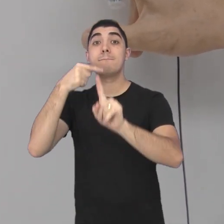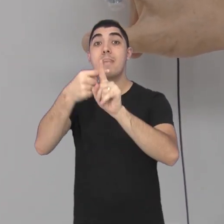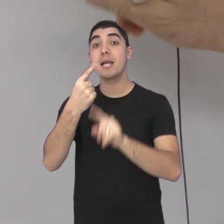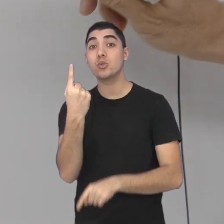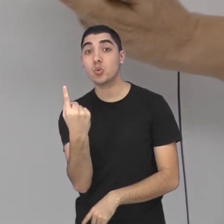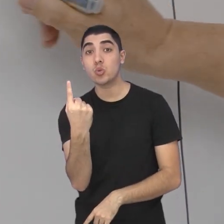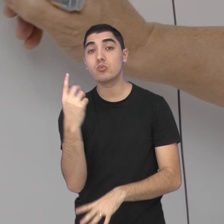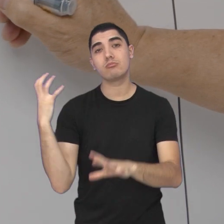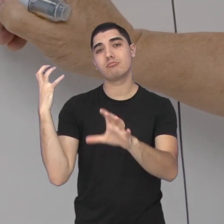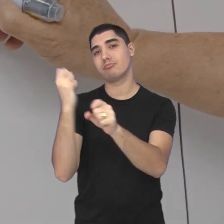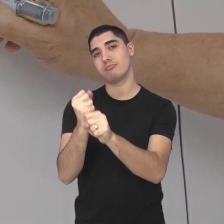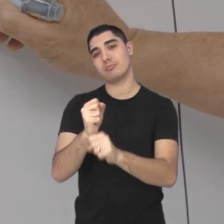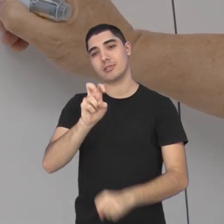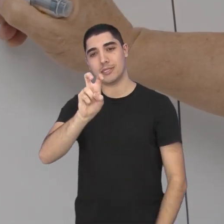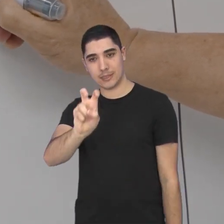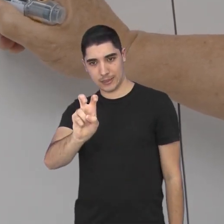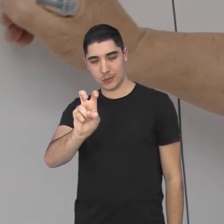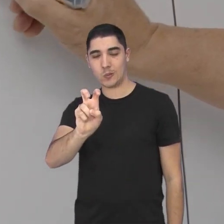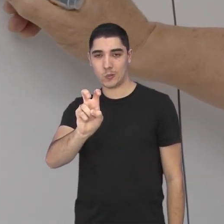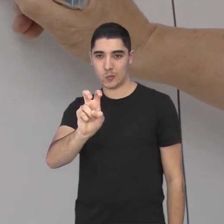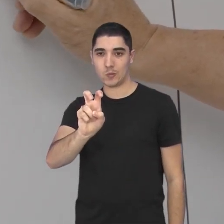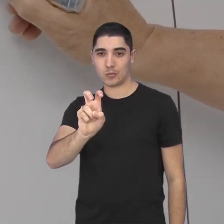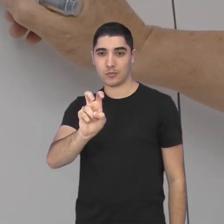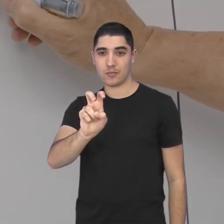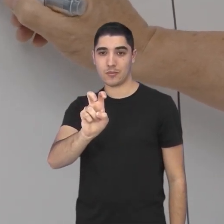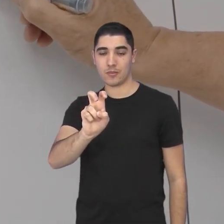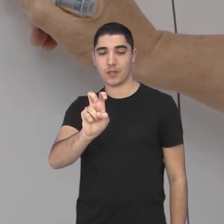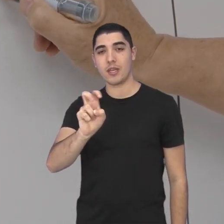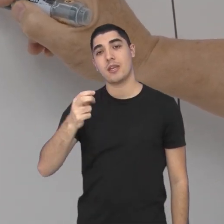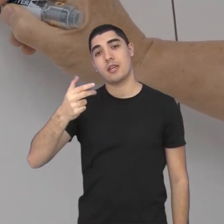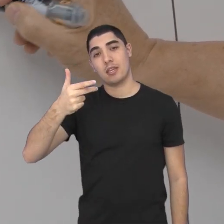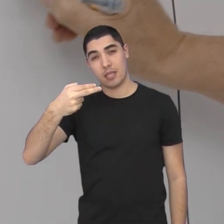mais 1 vai ficar 5.